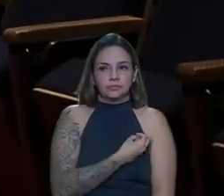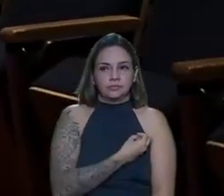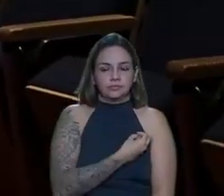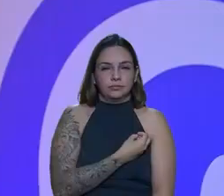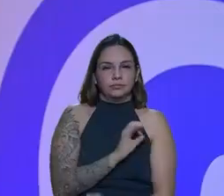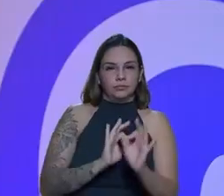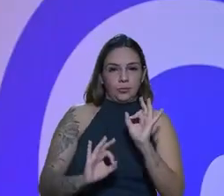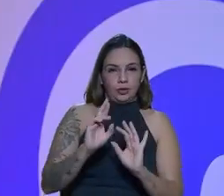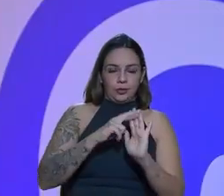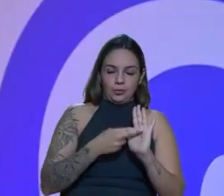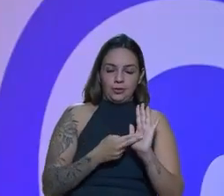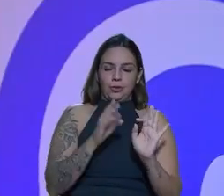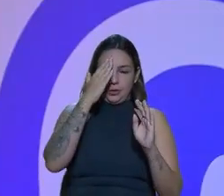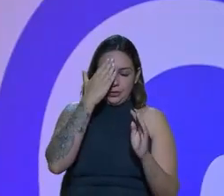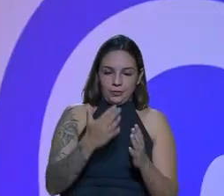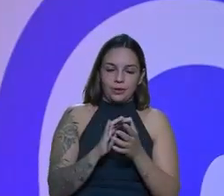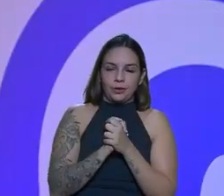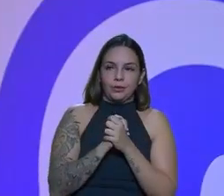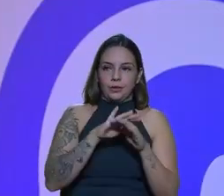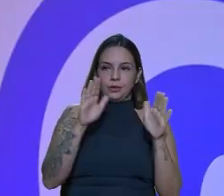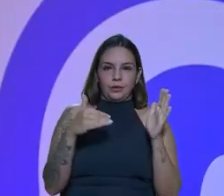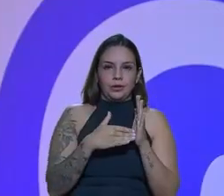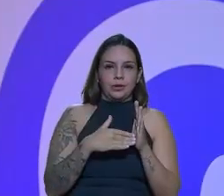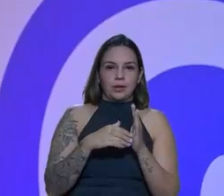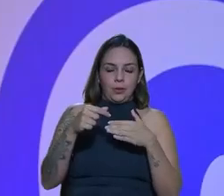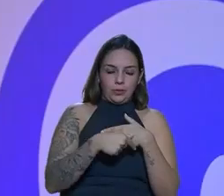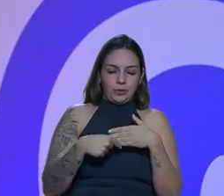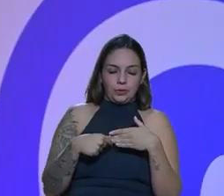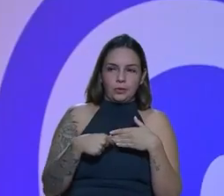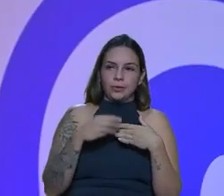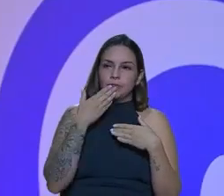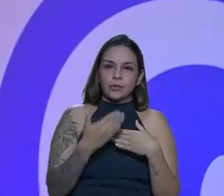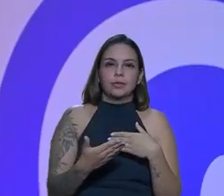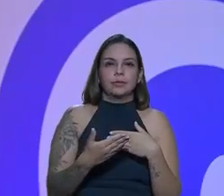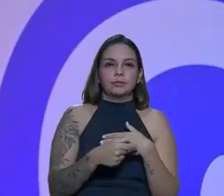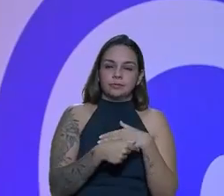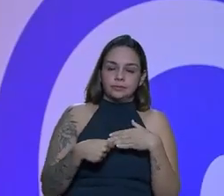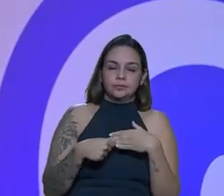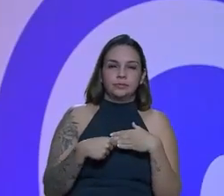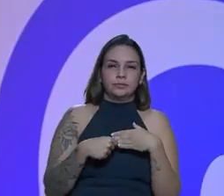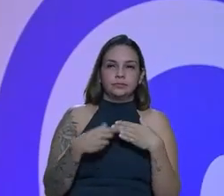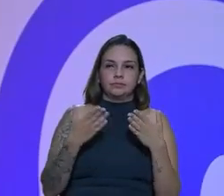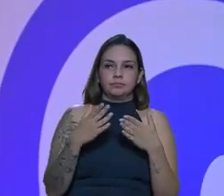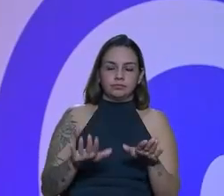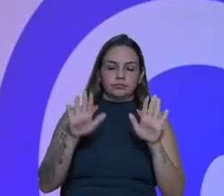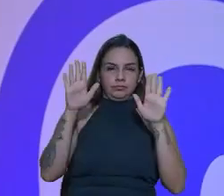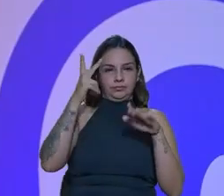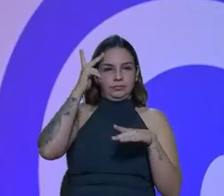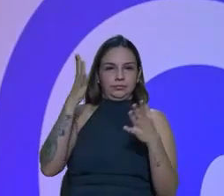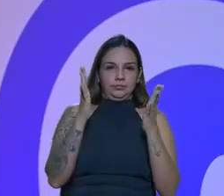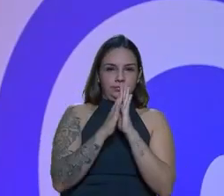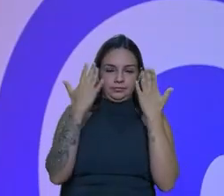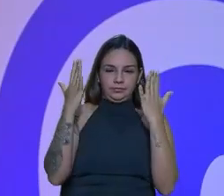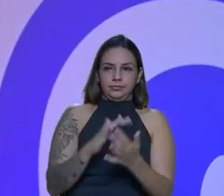dos curadores, agradecemos e cumprimentamos a todos os autores. E eu peço aos autores que estão aqui que se levantem para